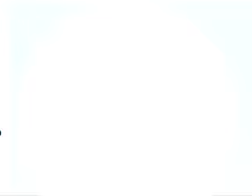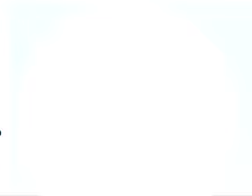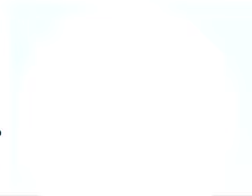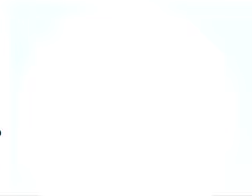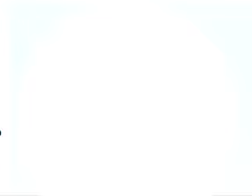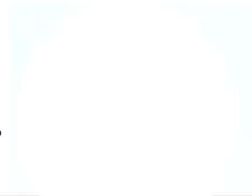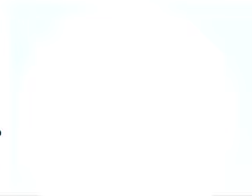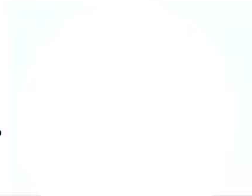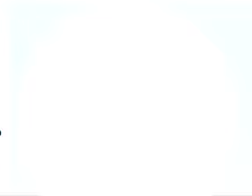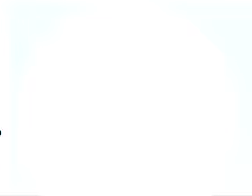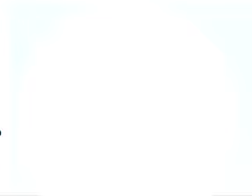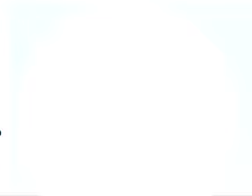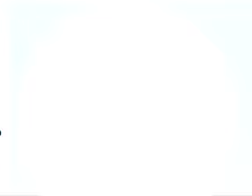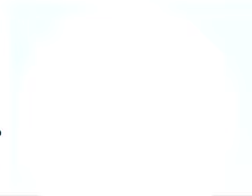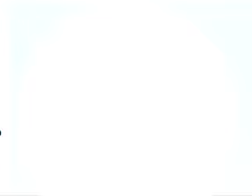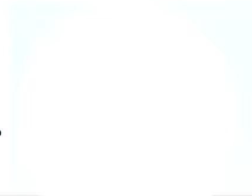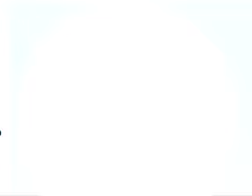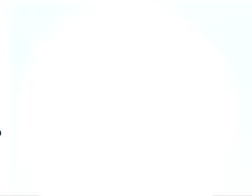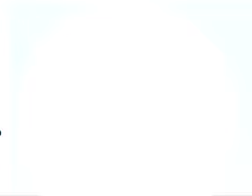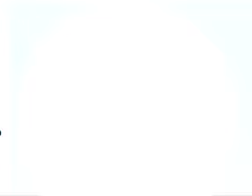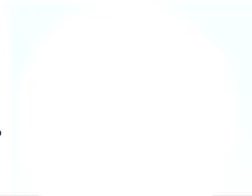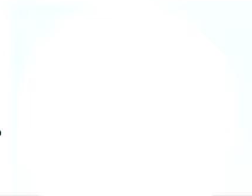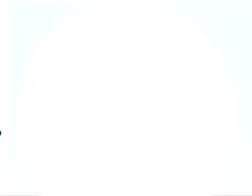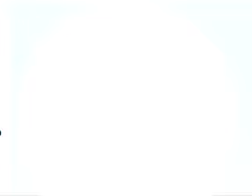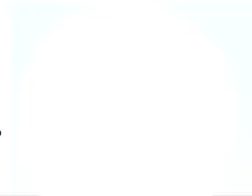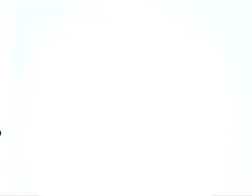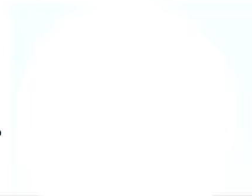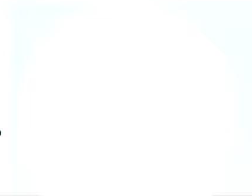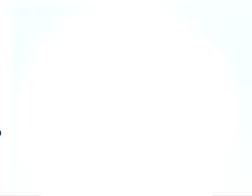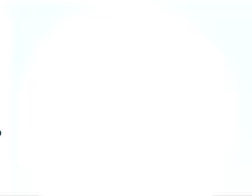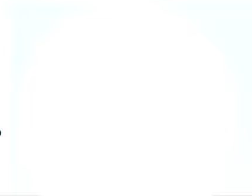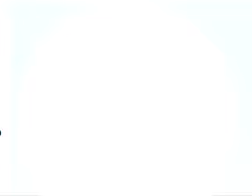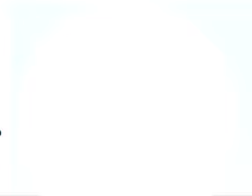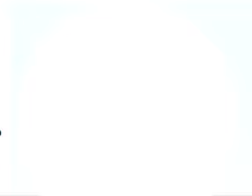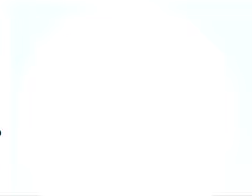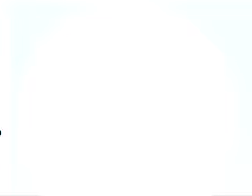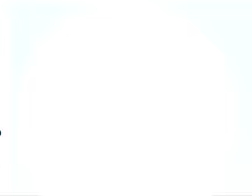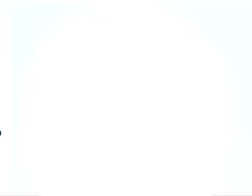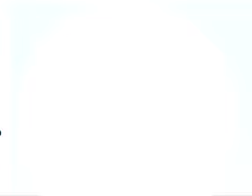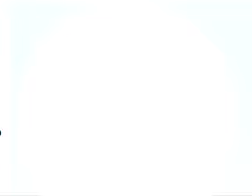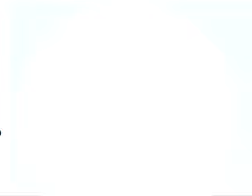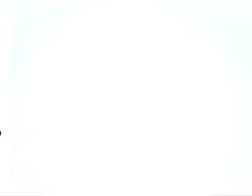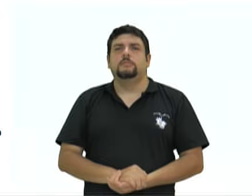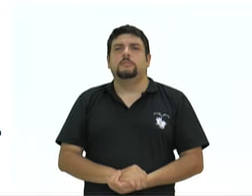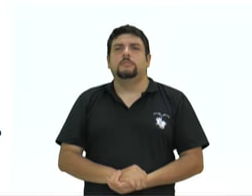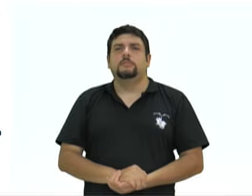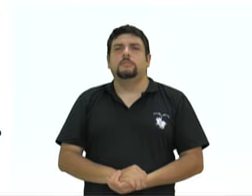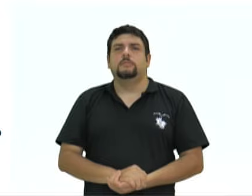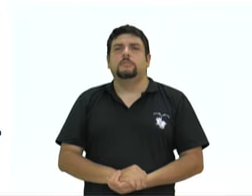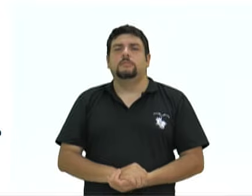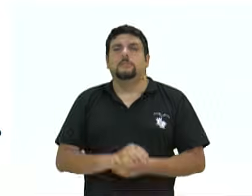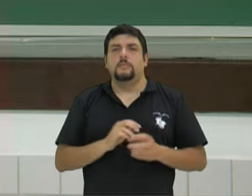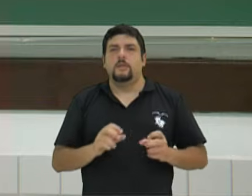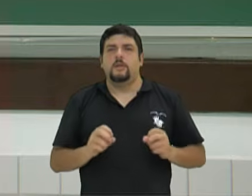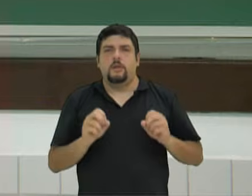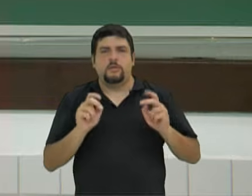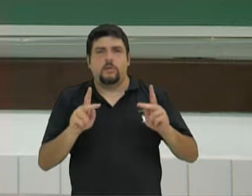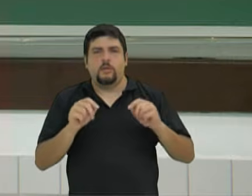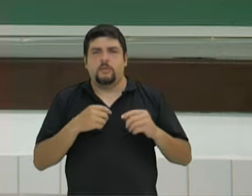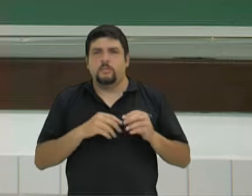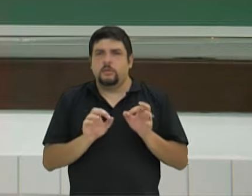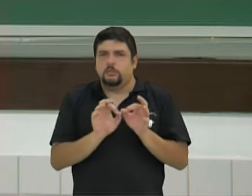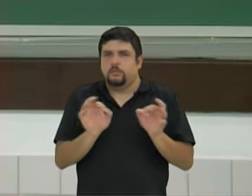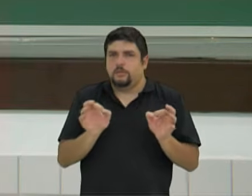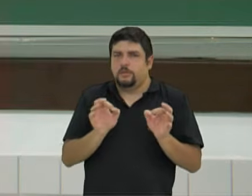smiling at me, nothing but little blue signs do I see. Tá, pessoal? Só um trechinho, como a gente